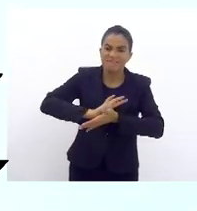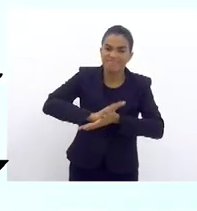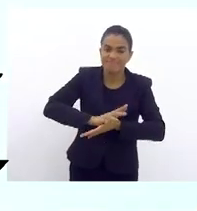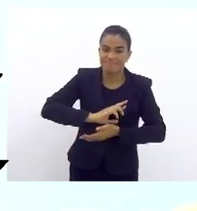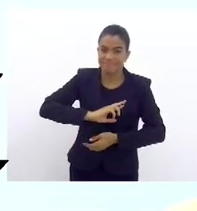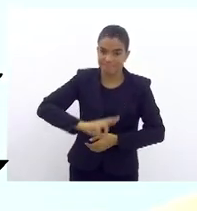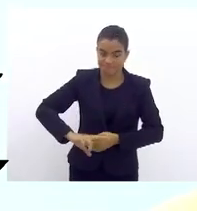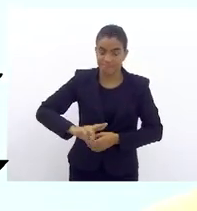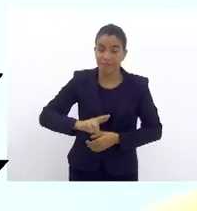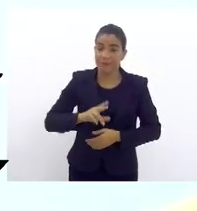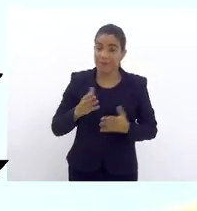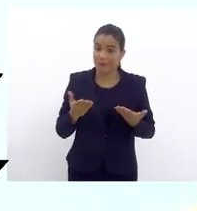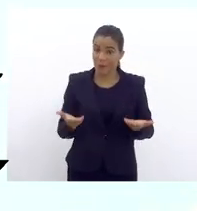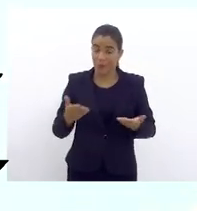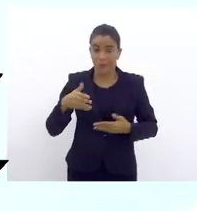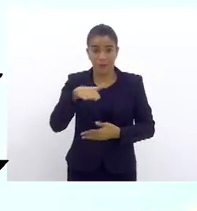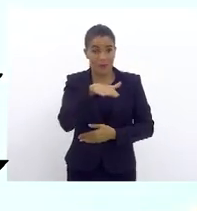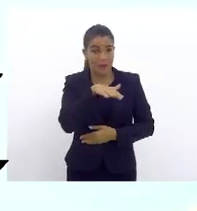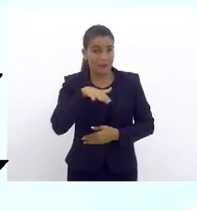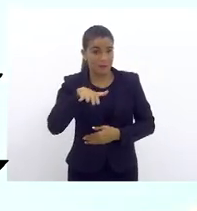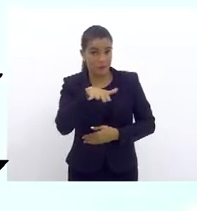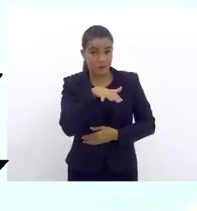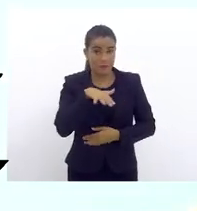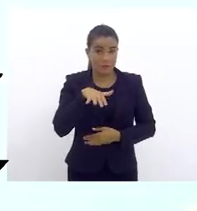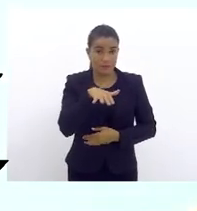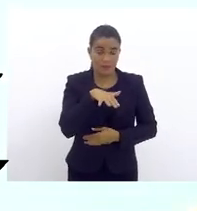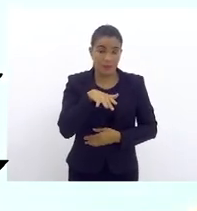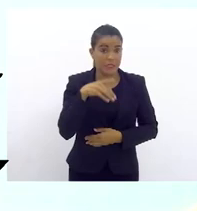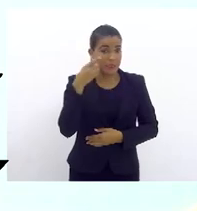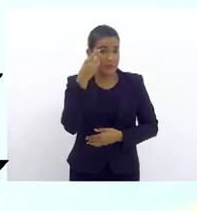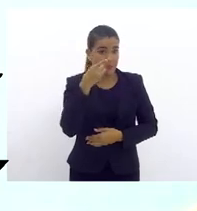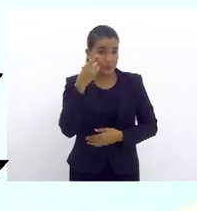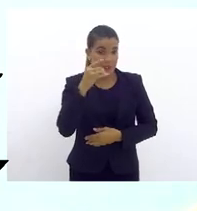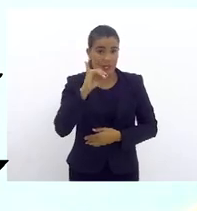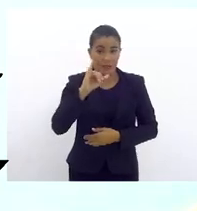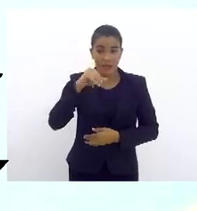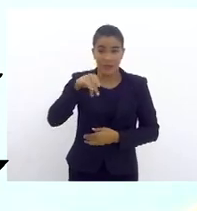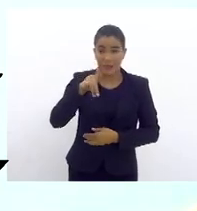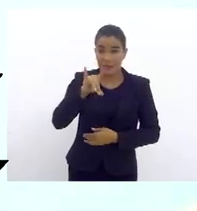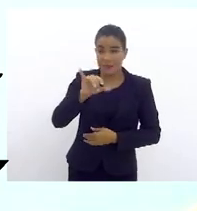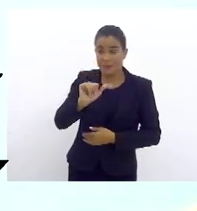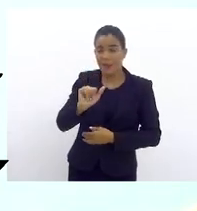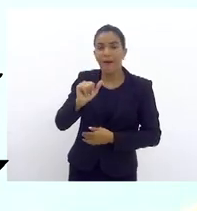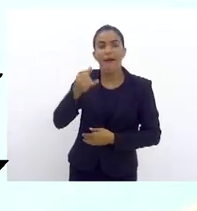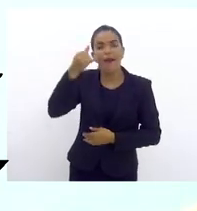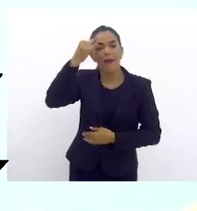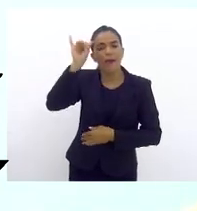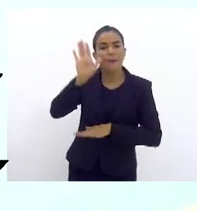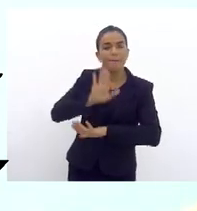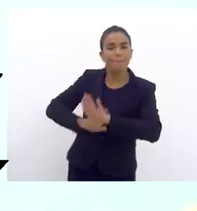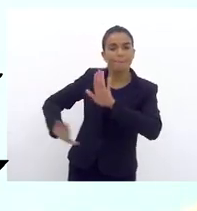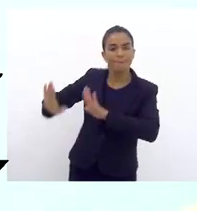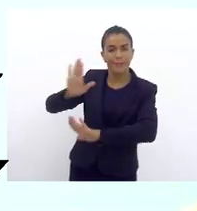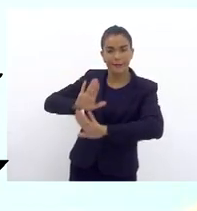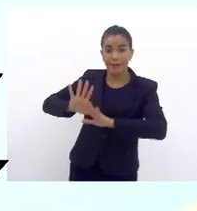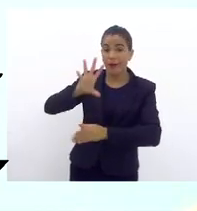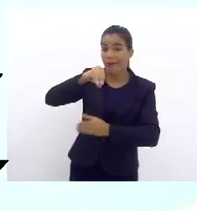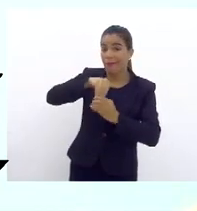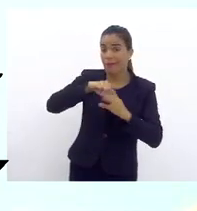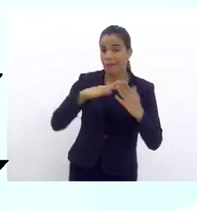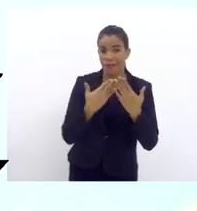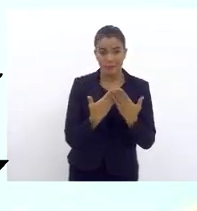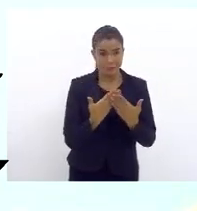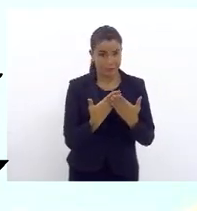a questão deputada Índia a questão da prevenção nas escolas é muito importante